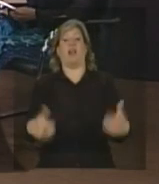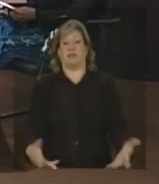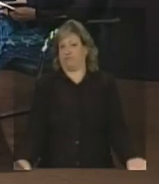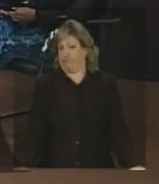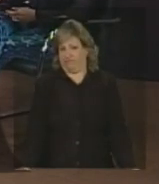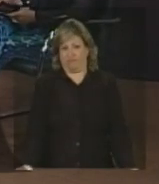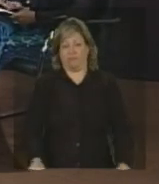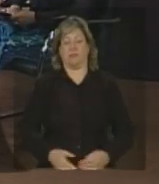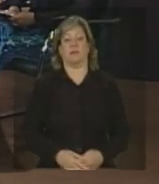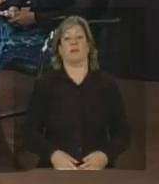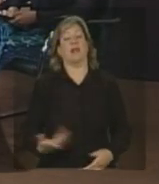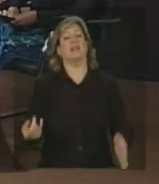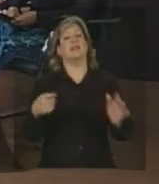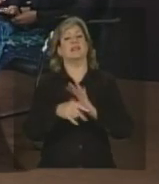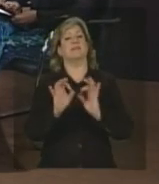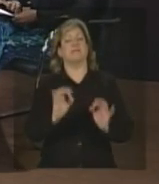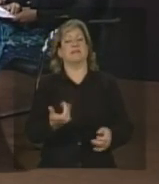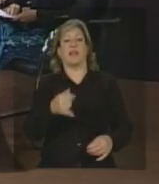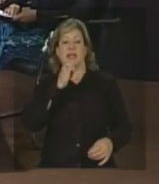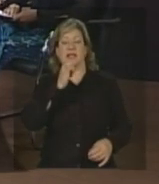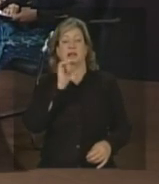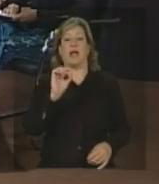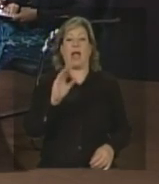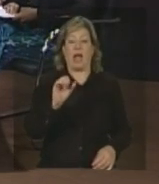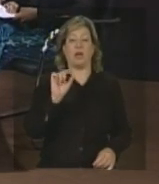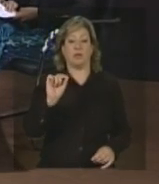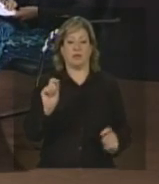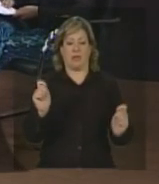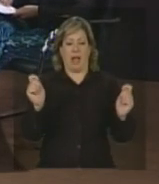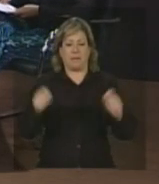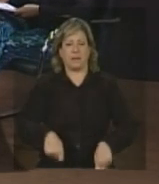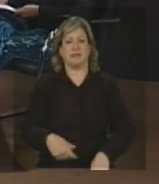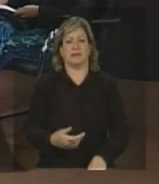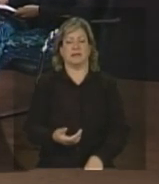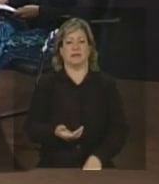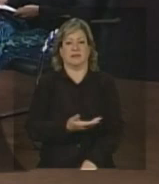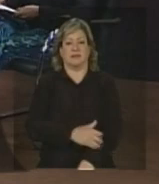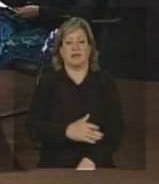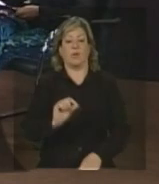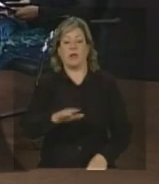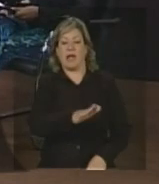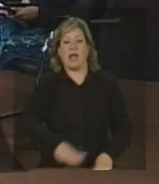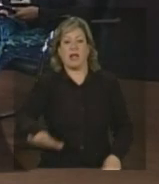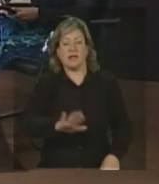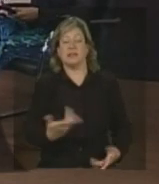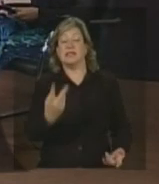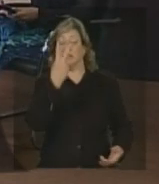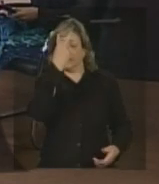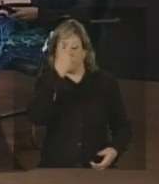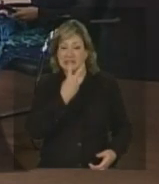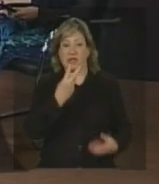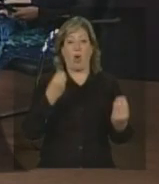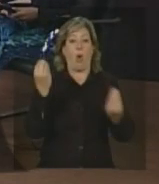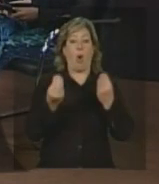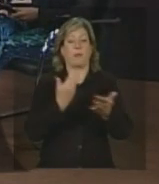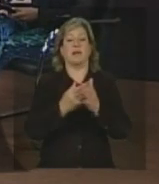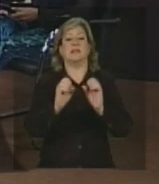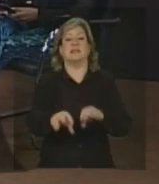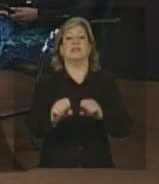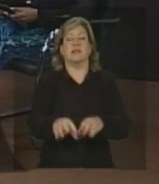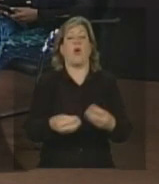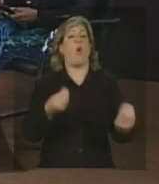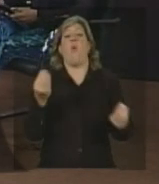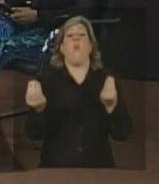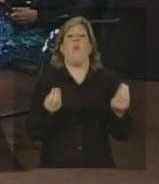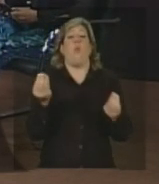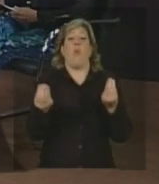Fica comprometida. Pois nisso. Secretário, e no caso, por exemplo, da capacitação para as crianças cegas, né, para o ensino, né,